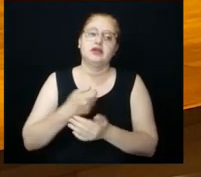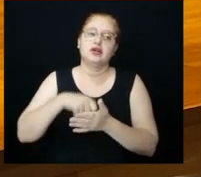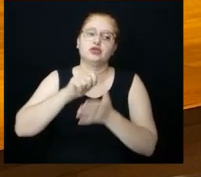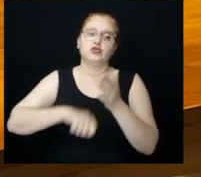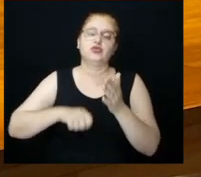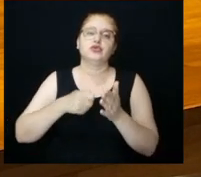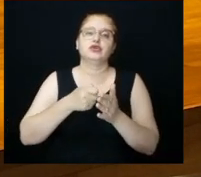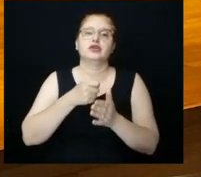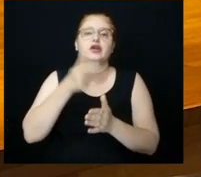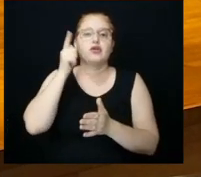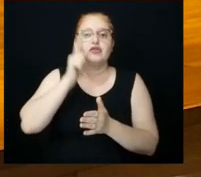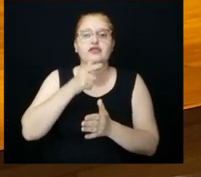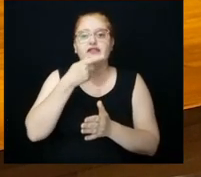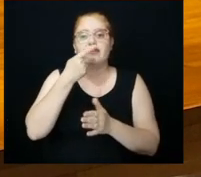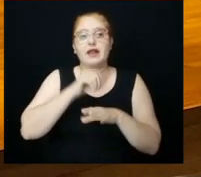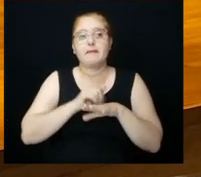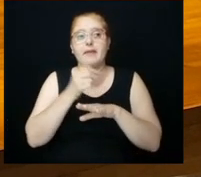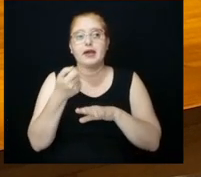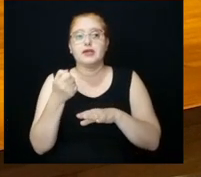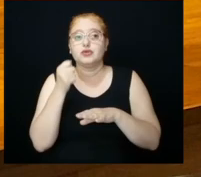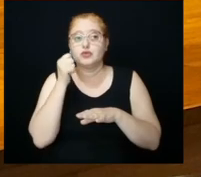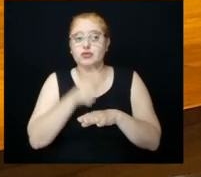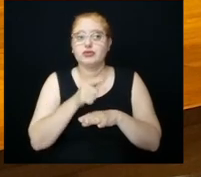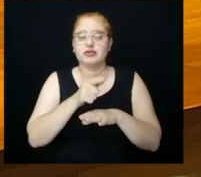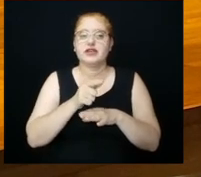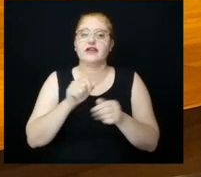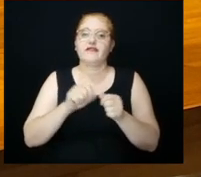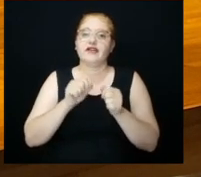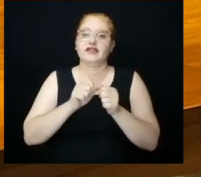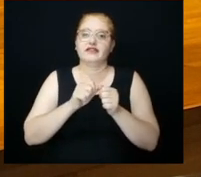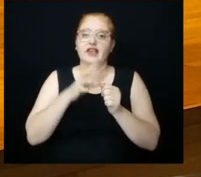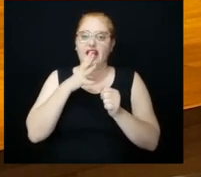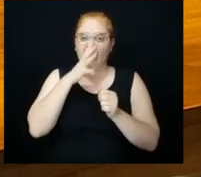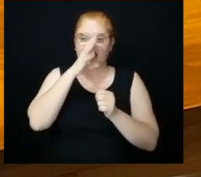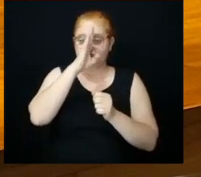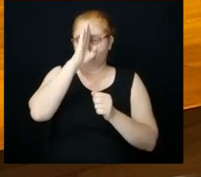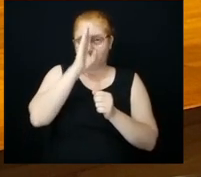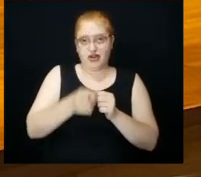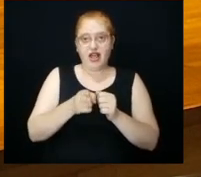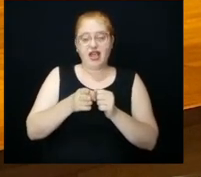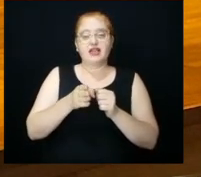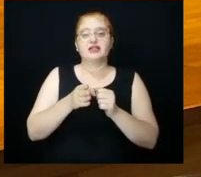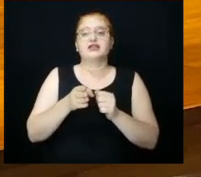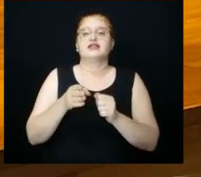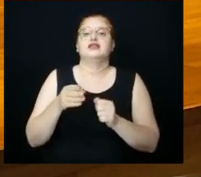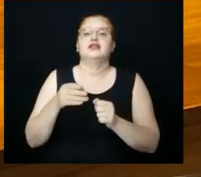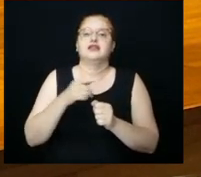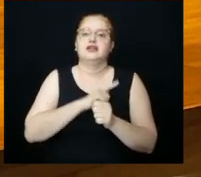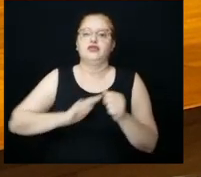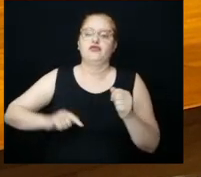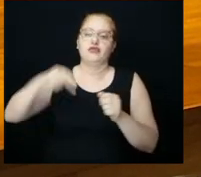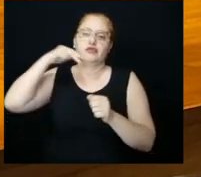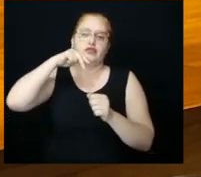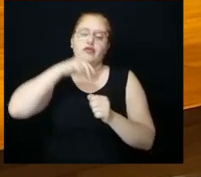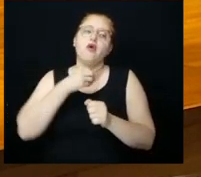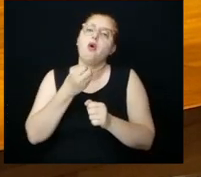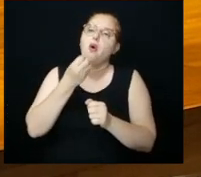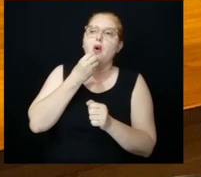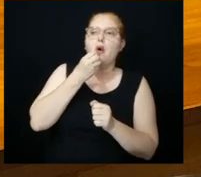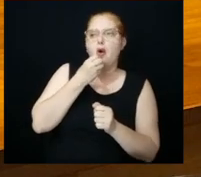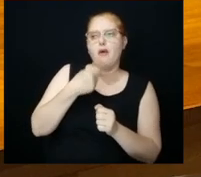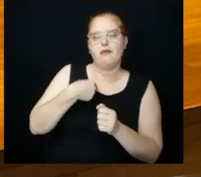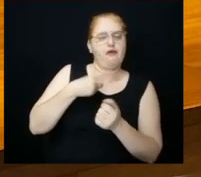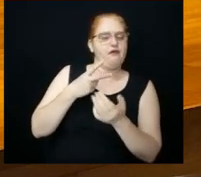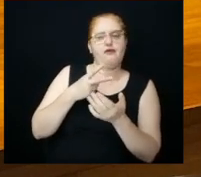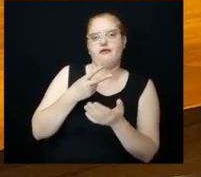dizer mais do que se ela fizesse uma crítica direta, né? Muito provável. E até porque, claro, eu não vou dar spoiler da